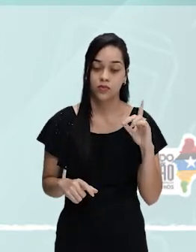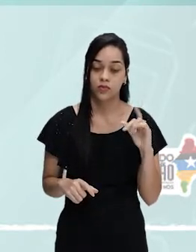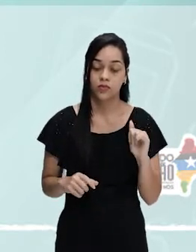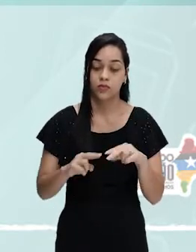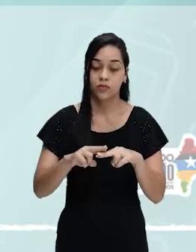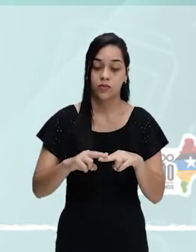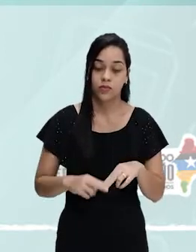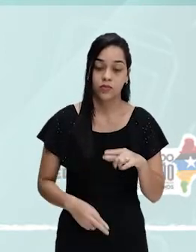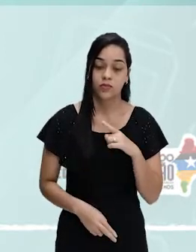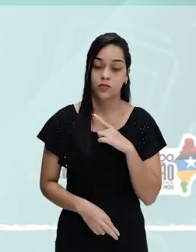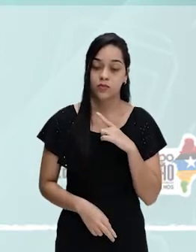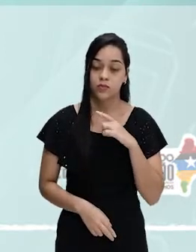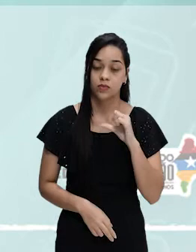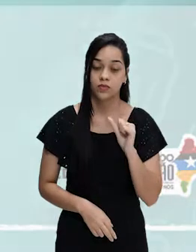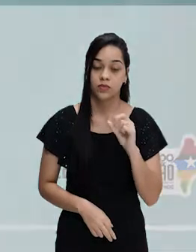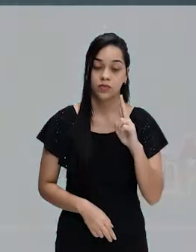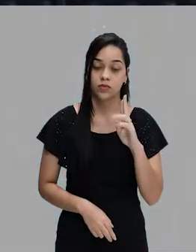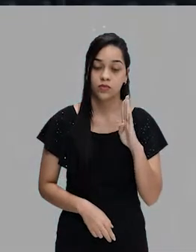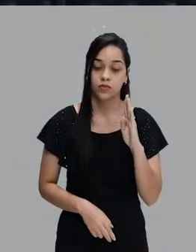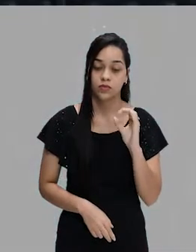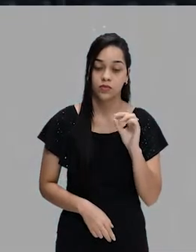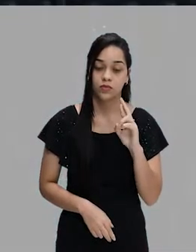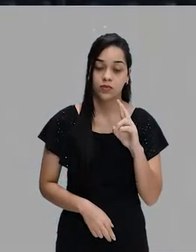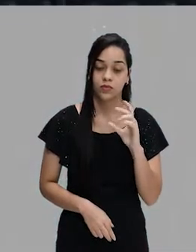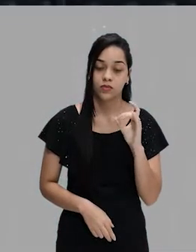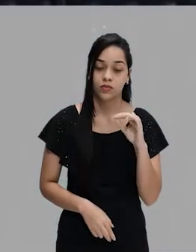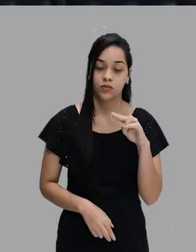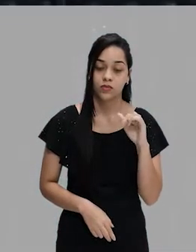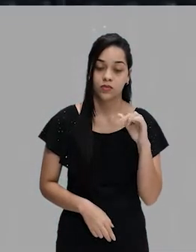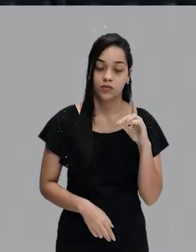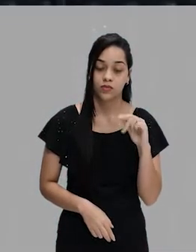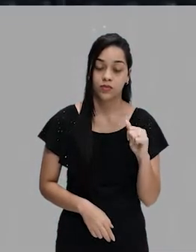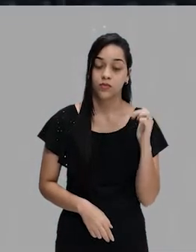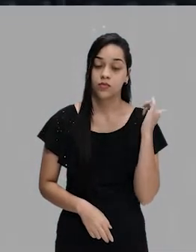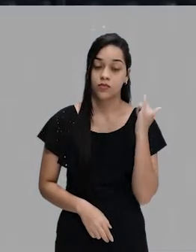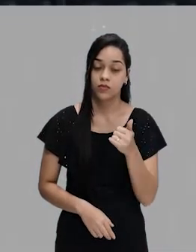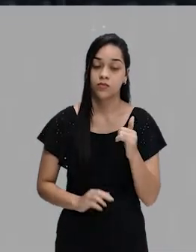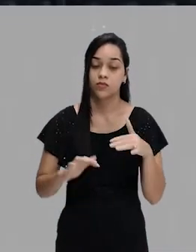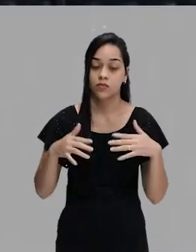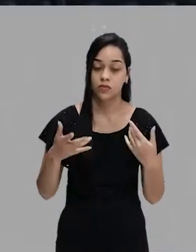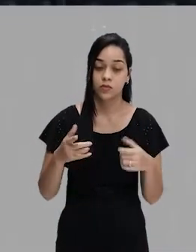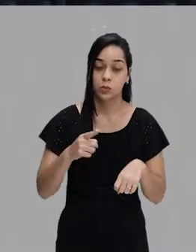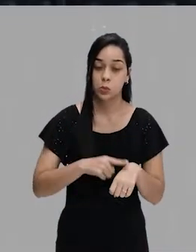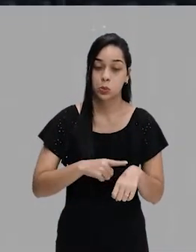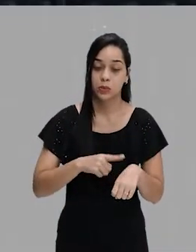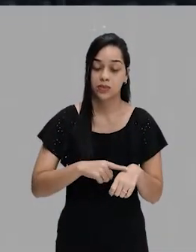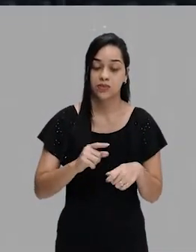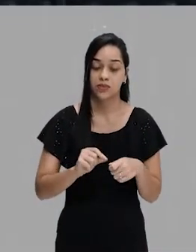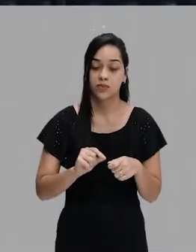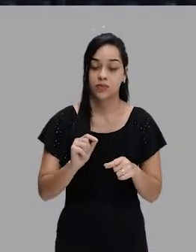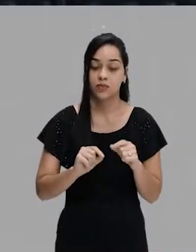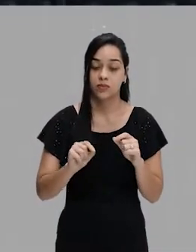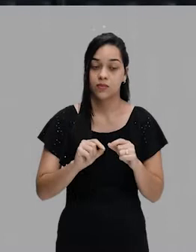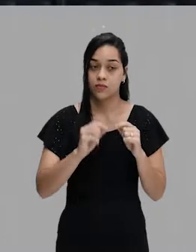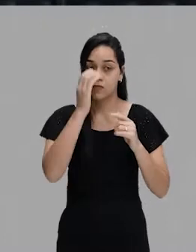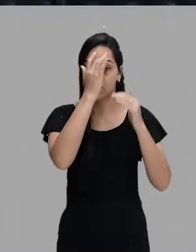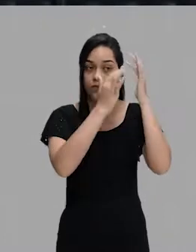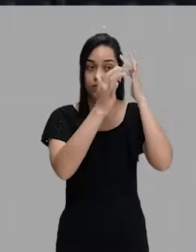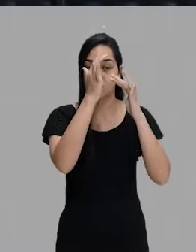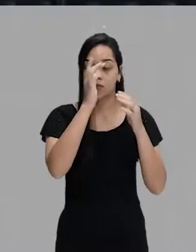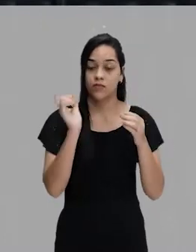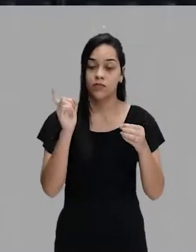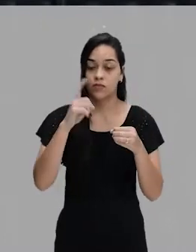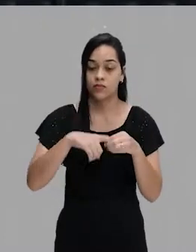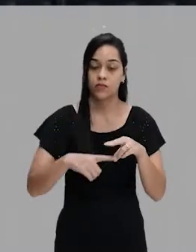ela é subordinada. Porque se eu chegar e disser para vocês que o tempo faça a ilusão recuar,